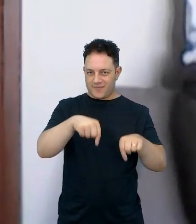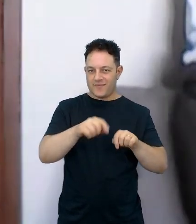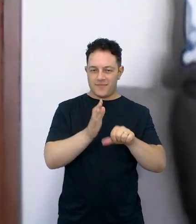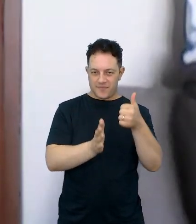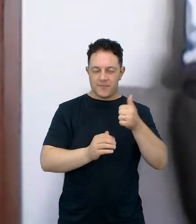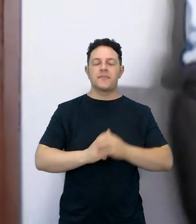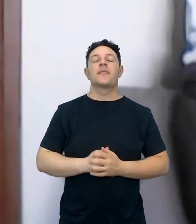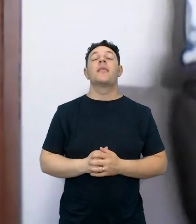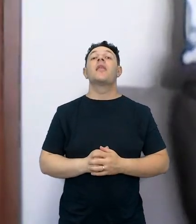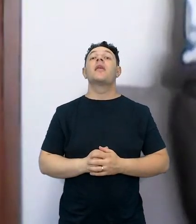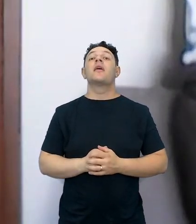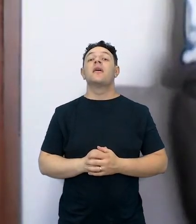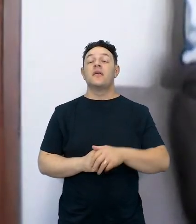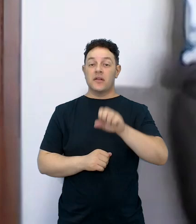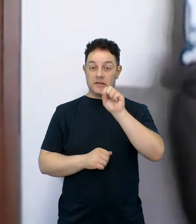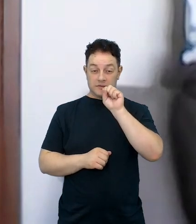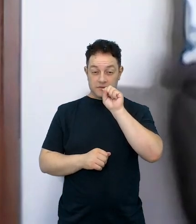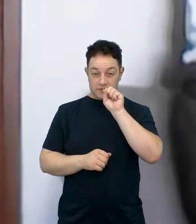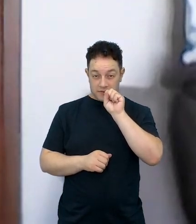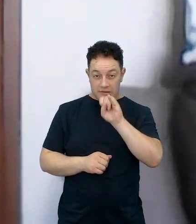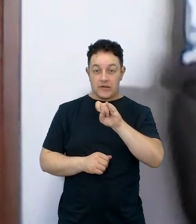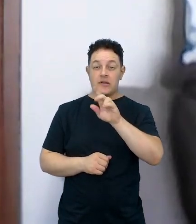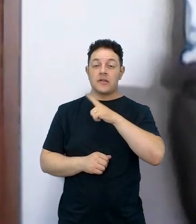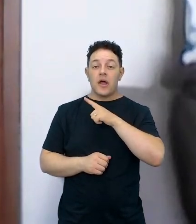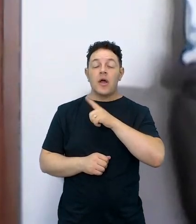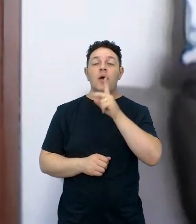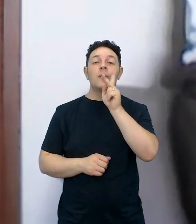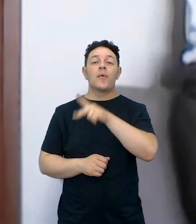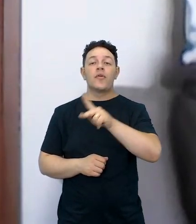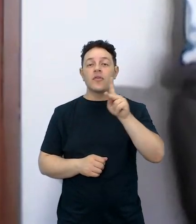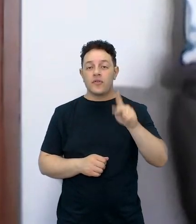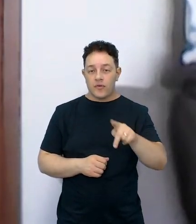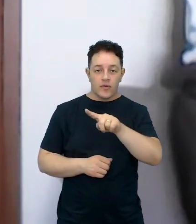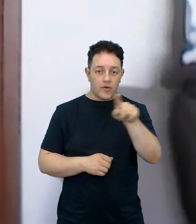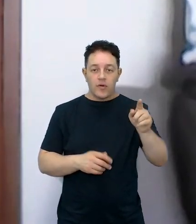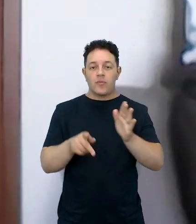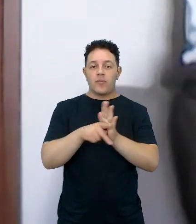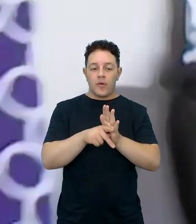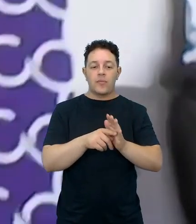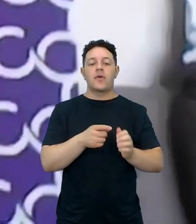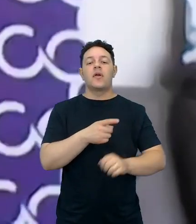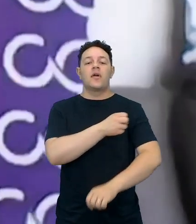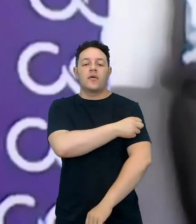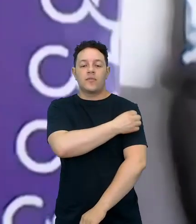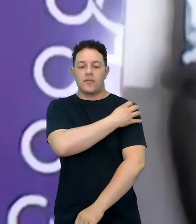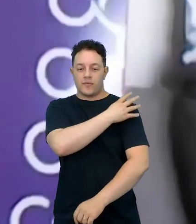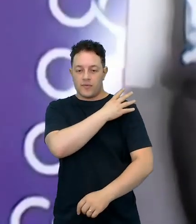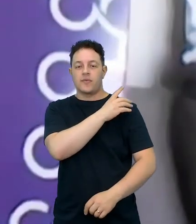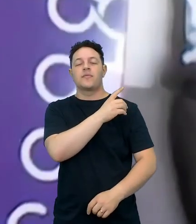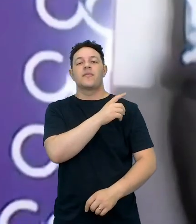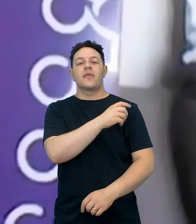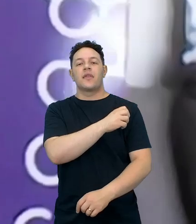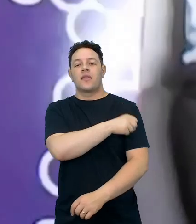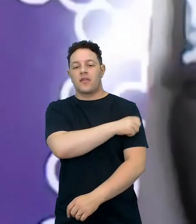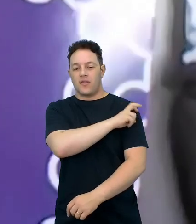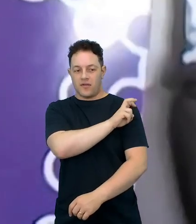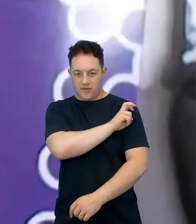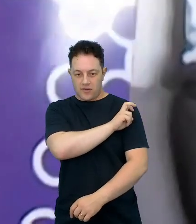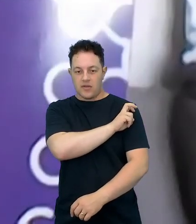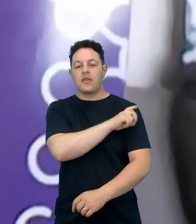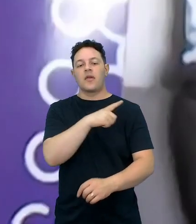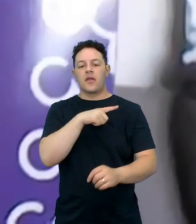tiverem em mãos, se tiver algum professor também do ensino médio, do fundamental o caderno é azul, do ensino médio o caderno